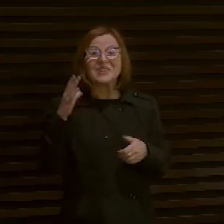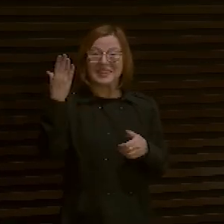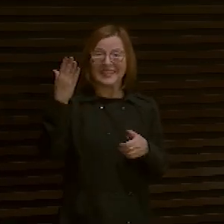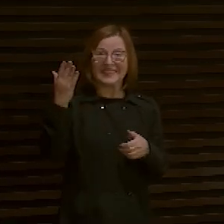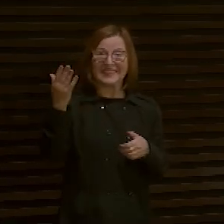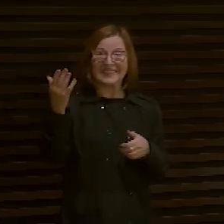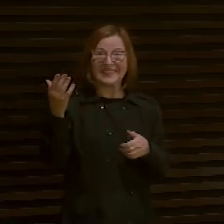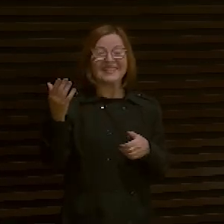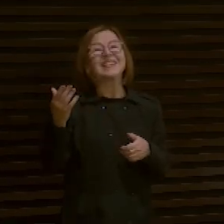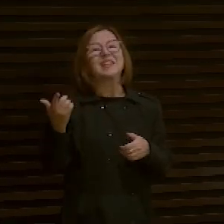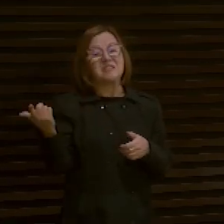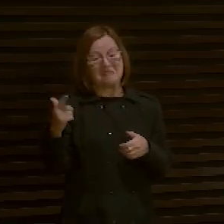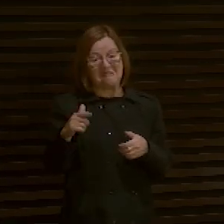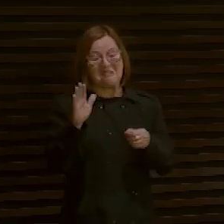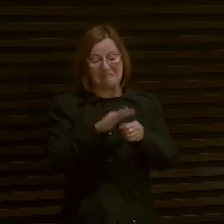fartura.